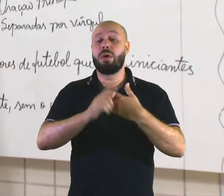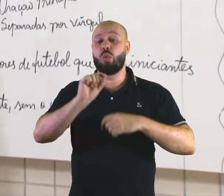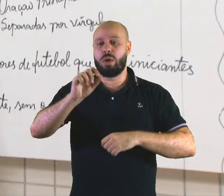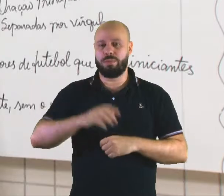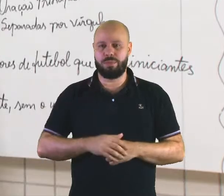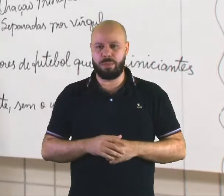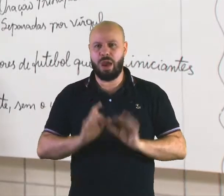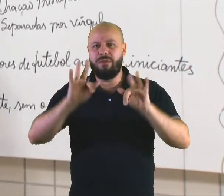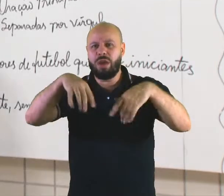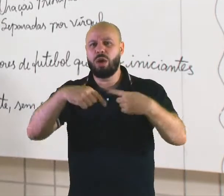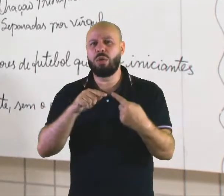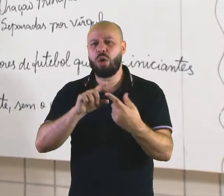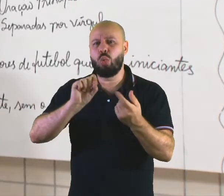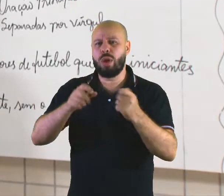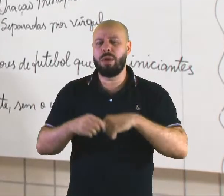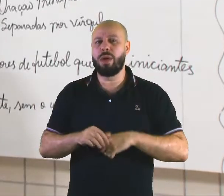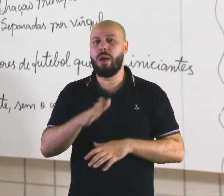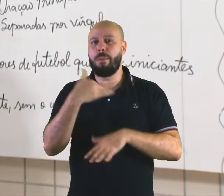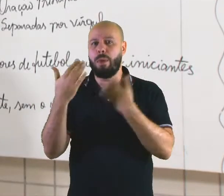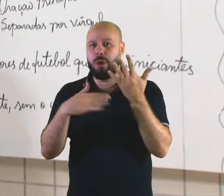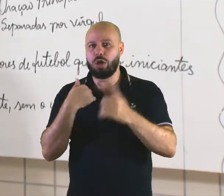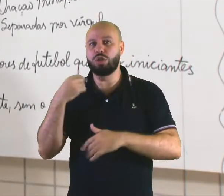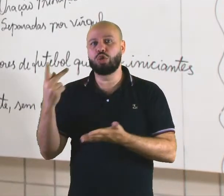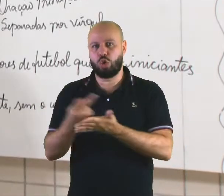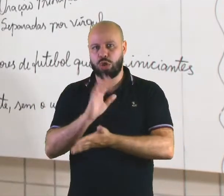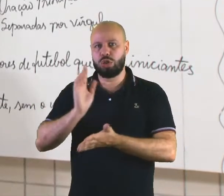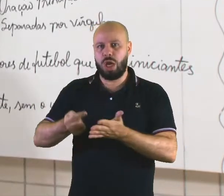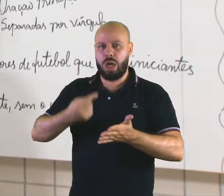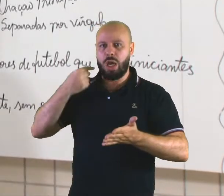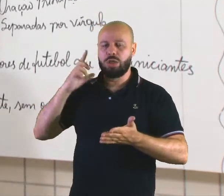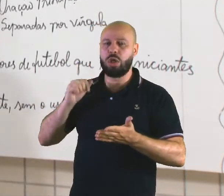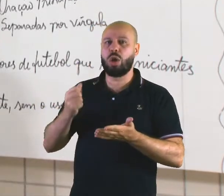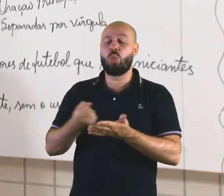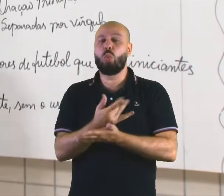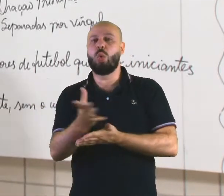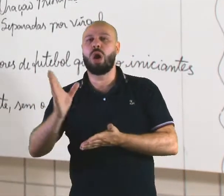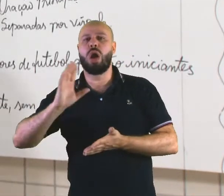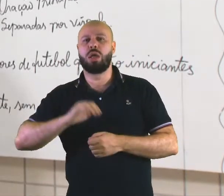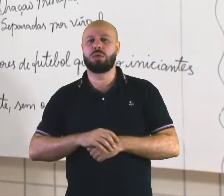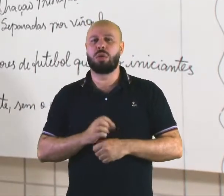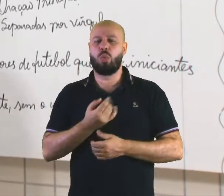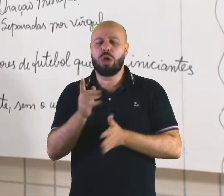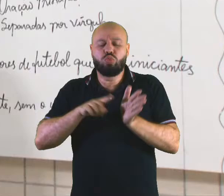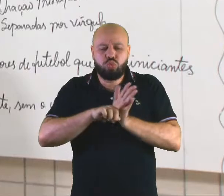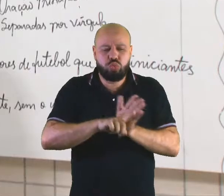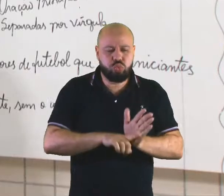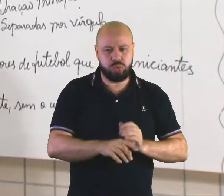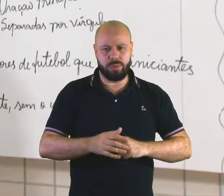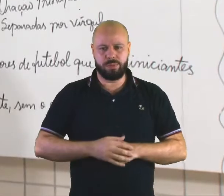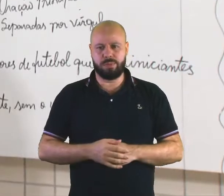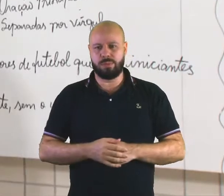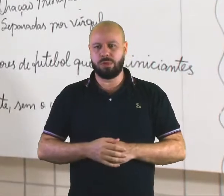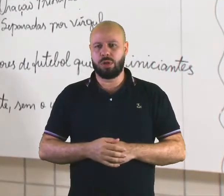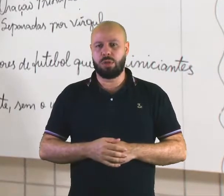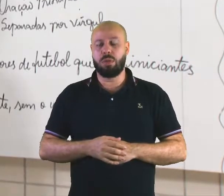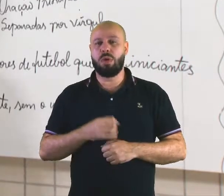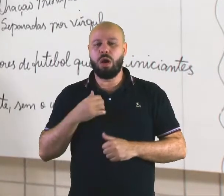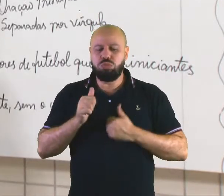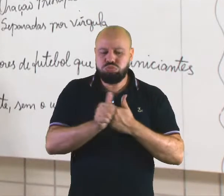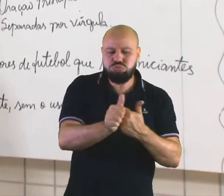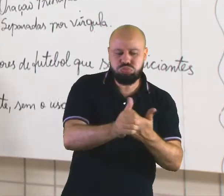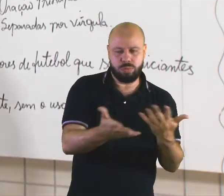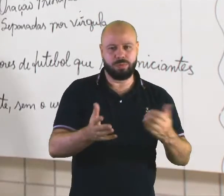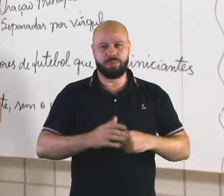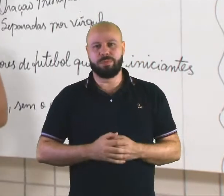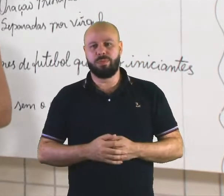está retratando os casos de óbito que já aconteceu, né? Quantos casos já tem, os que estão em investigação, os que estão sendo